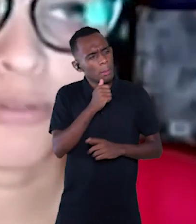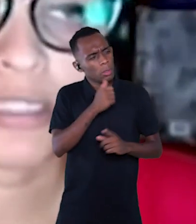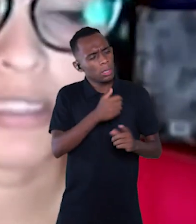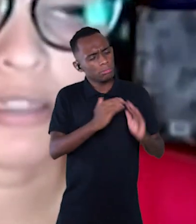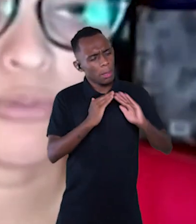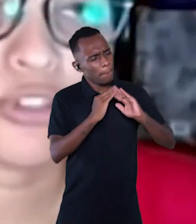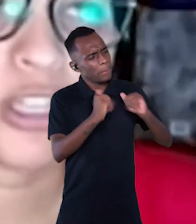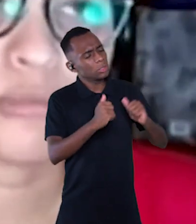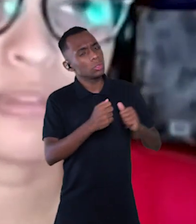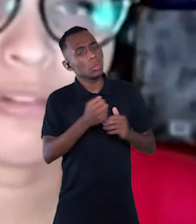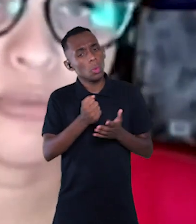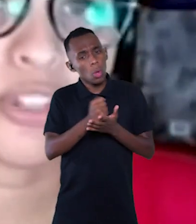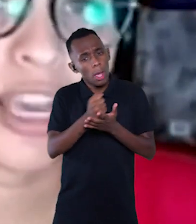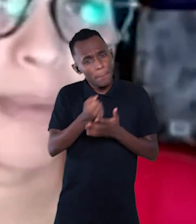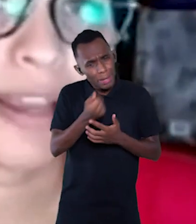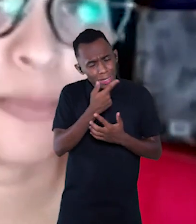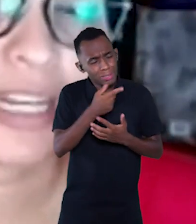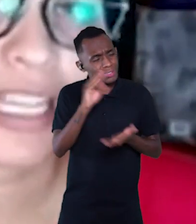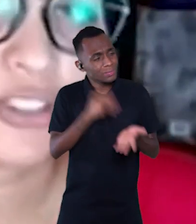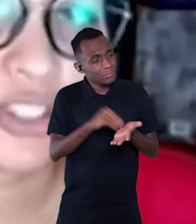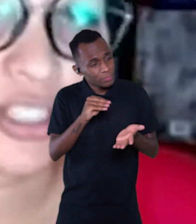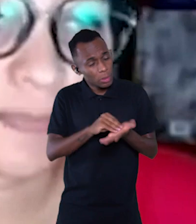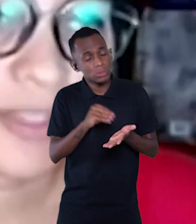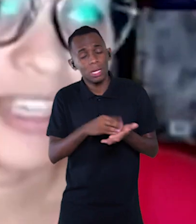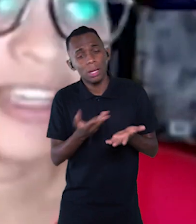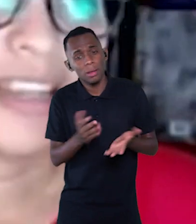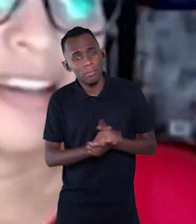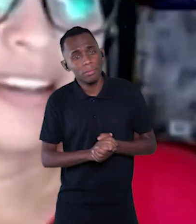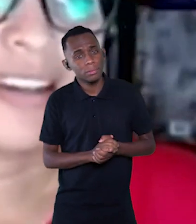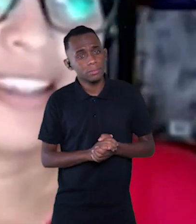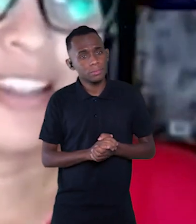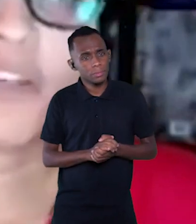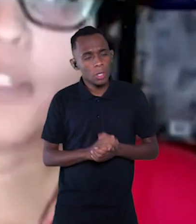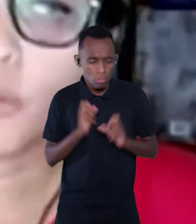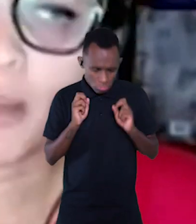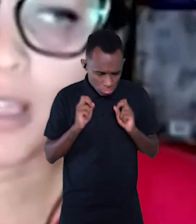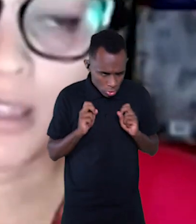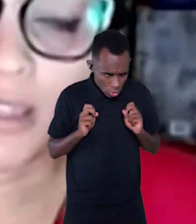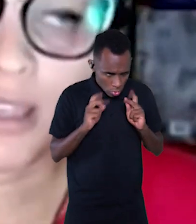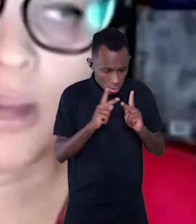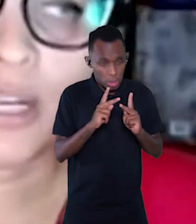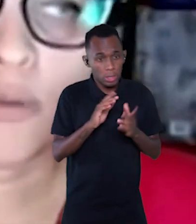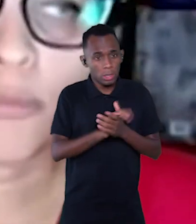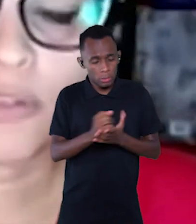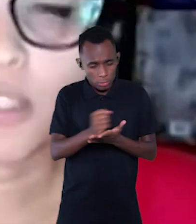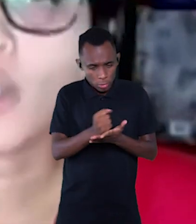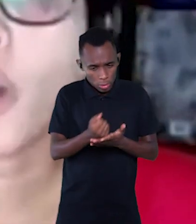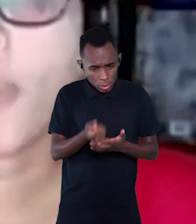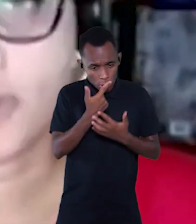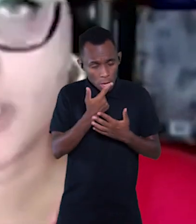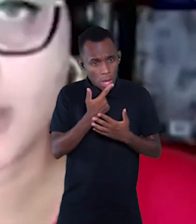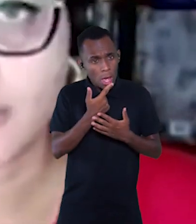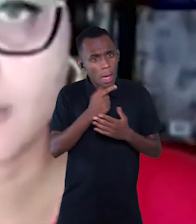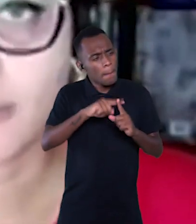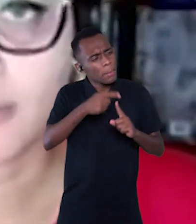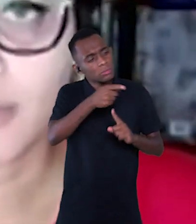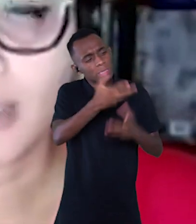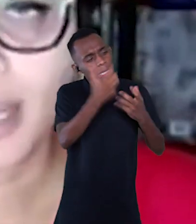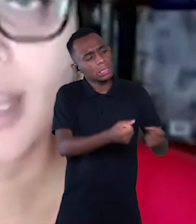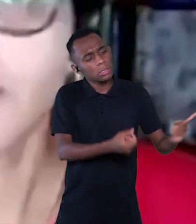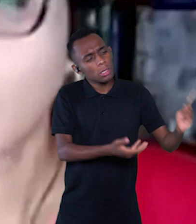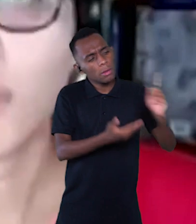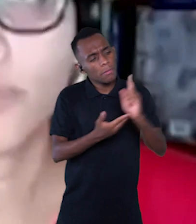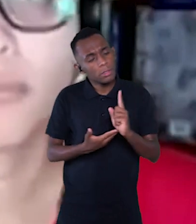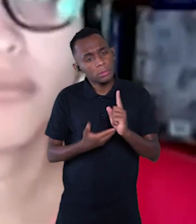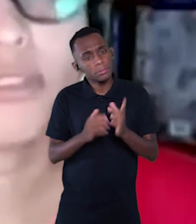pediu a renovação, disse que não tinha remédio para aquele dia, e eu falei, tudo bem, eu renovo, mas você topa vir?